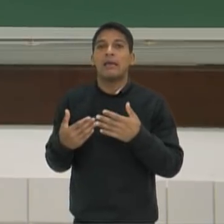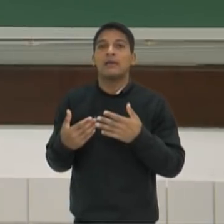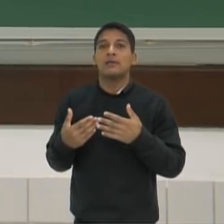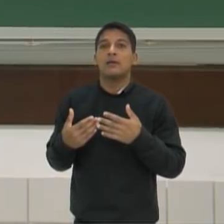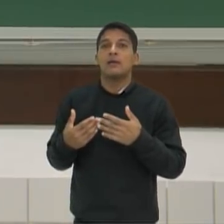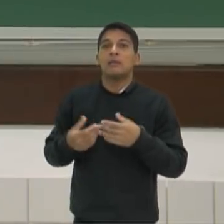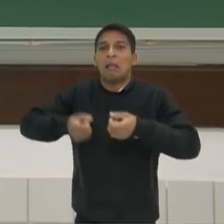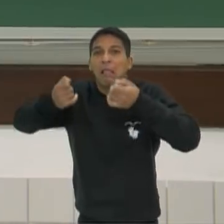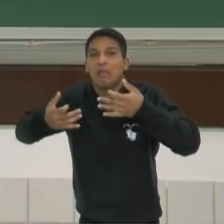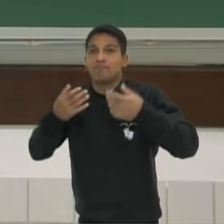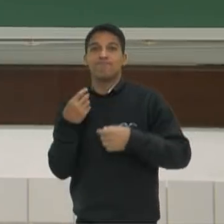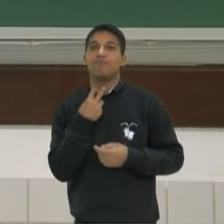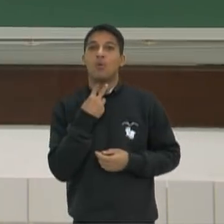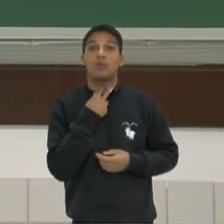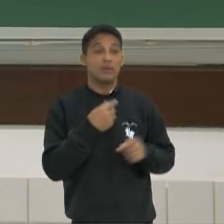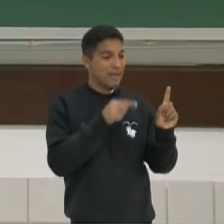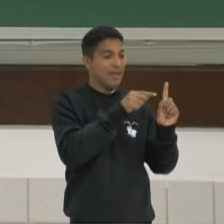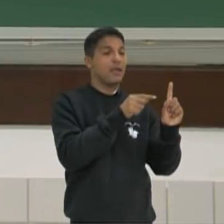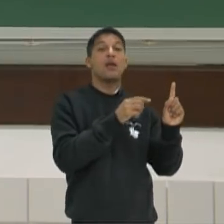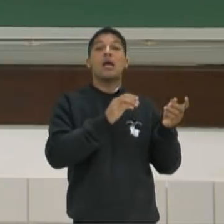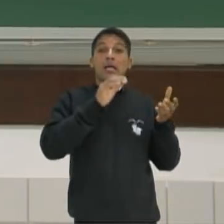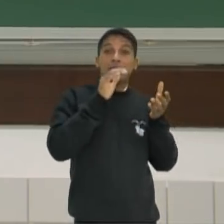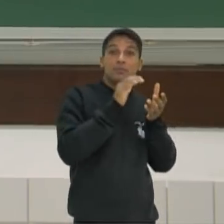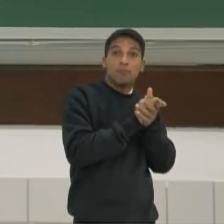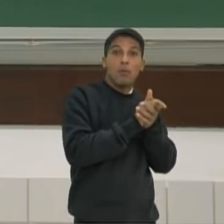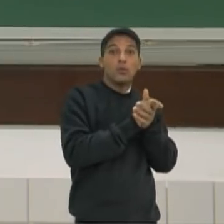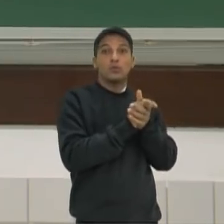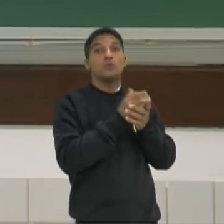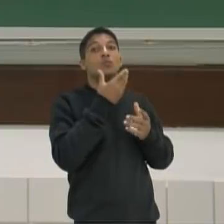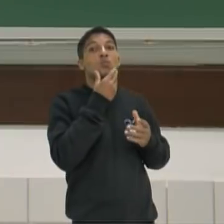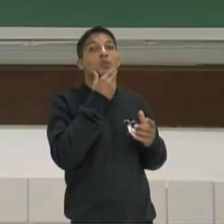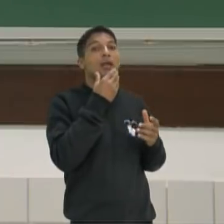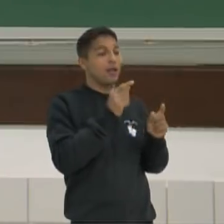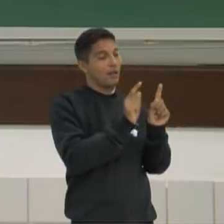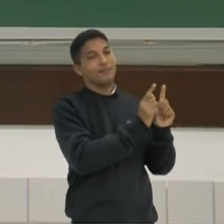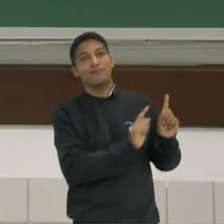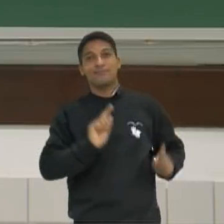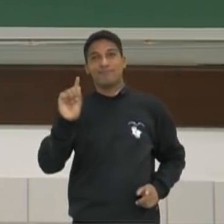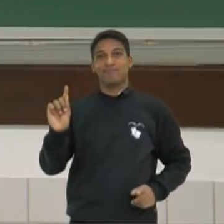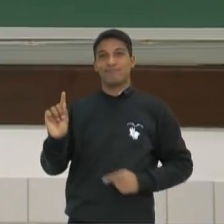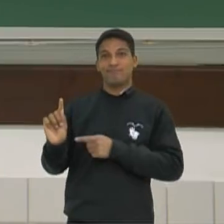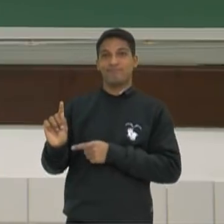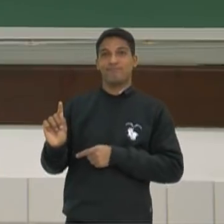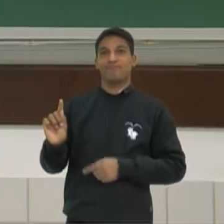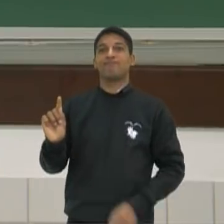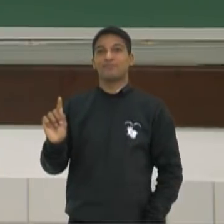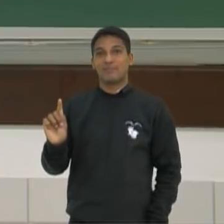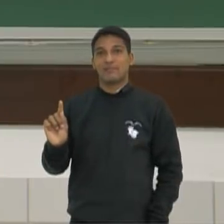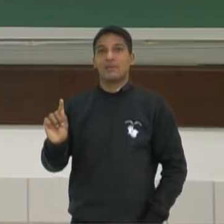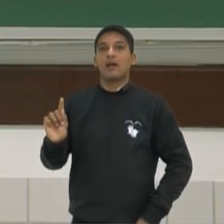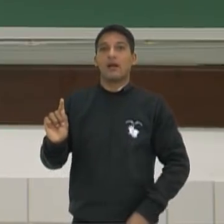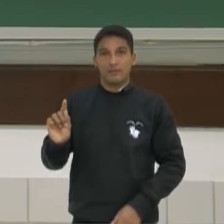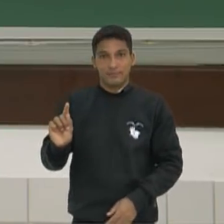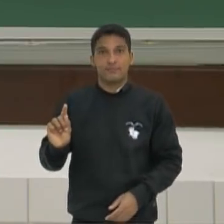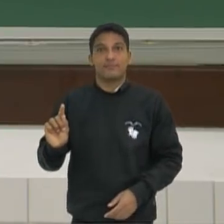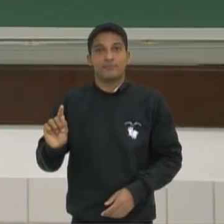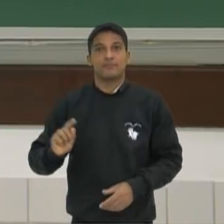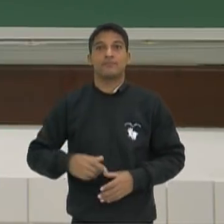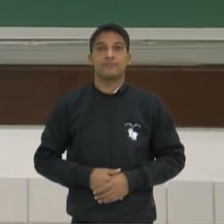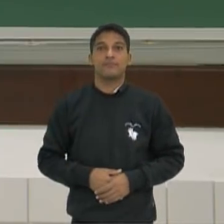mas a mulher, ela era, principalmente, eu estou falando da mulher camponesa, né, ligada ao grupo dos camponeses, dos servos,